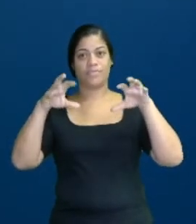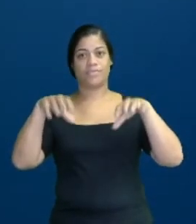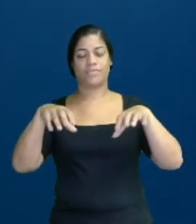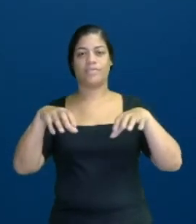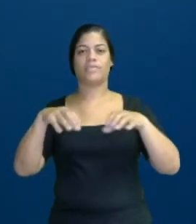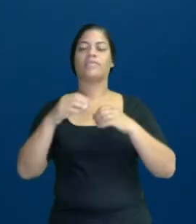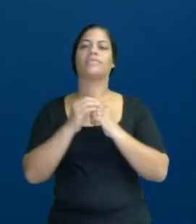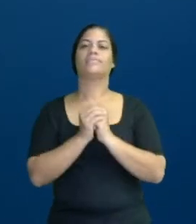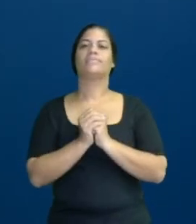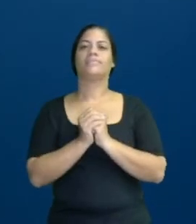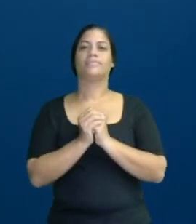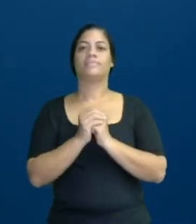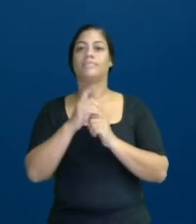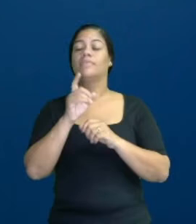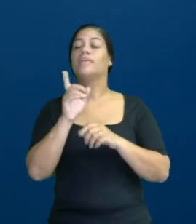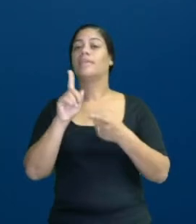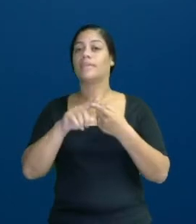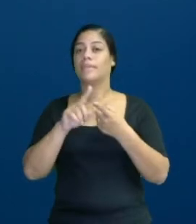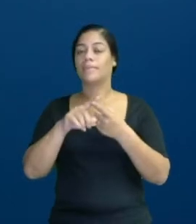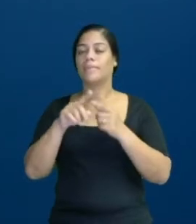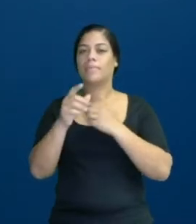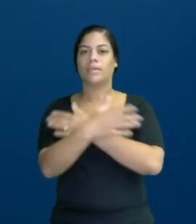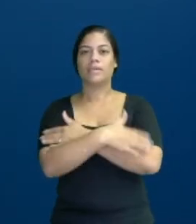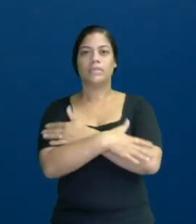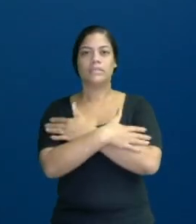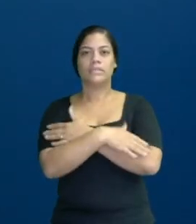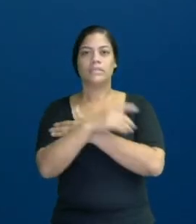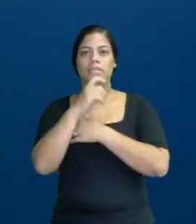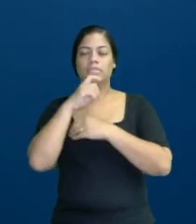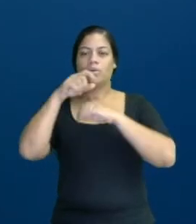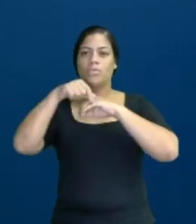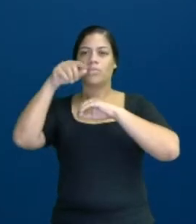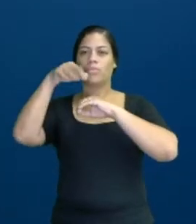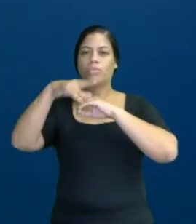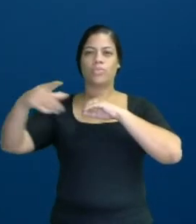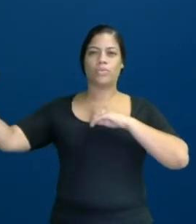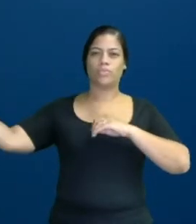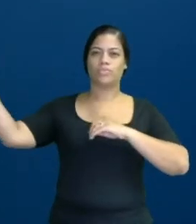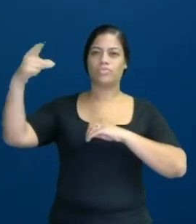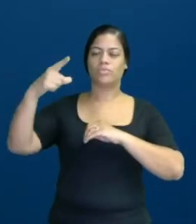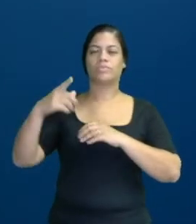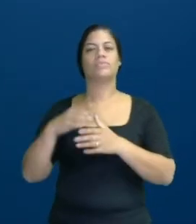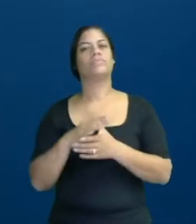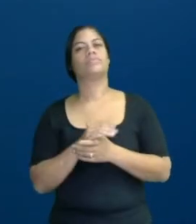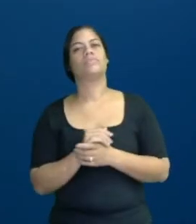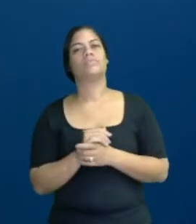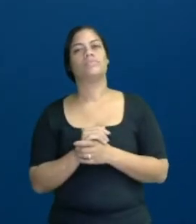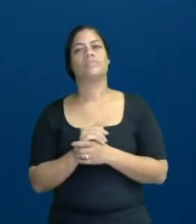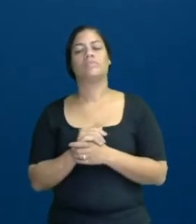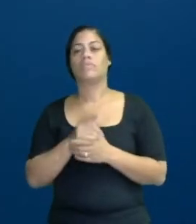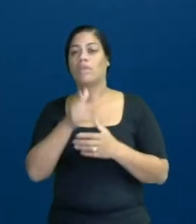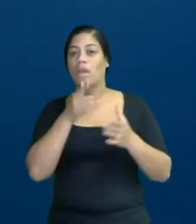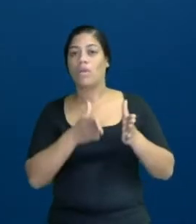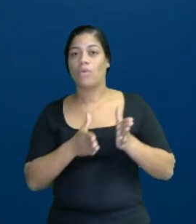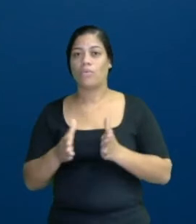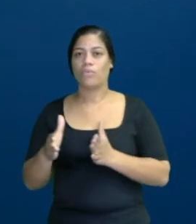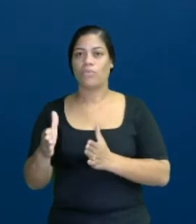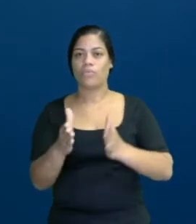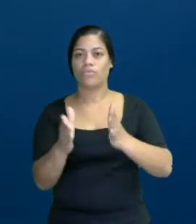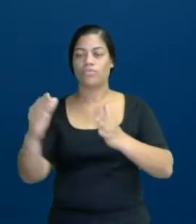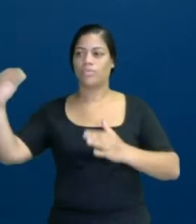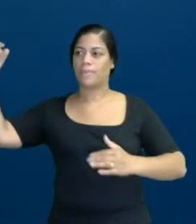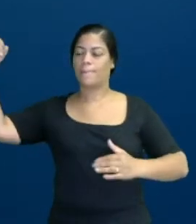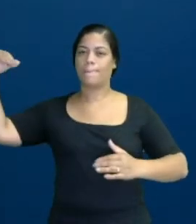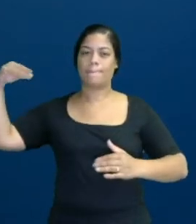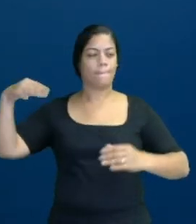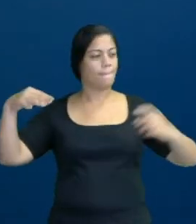do derretimento da neve, né, em alguns locais, os rios afluentes e